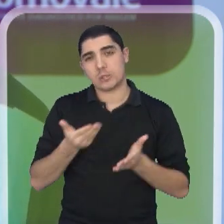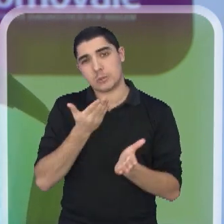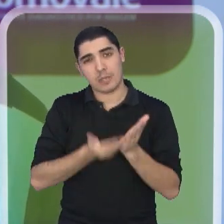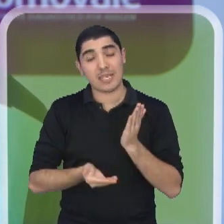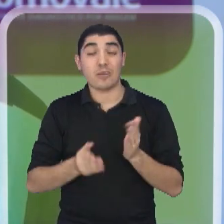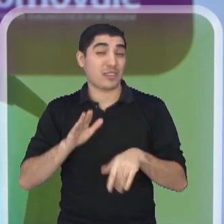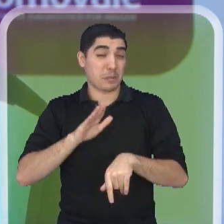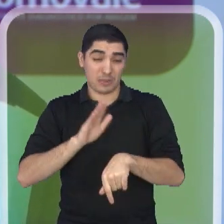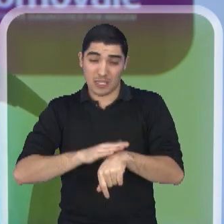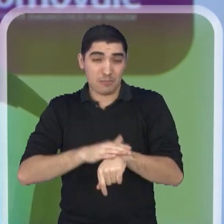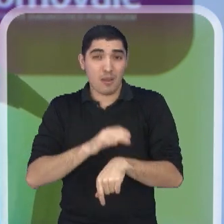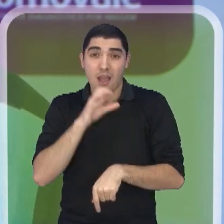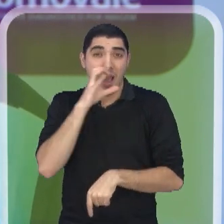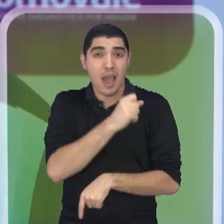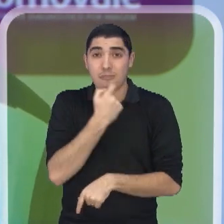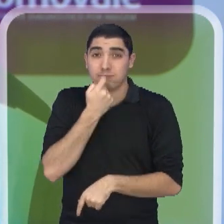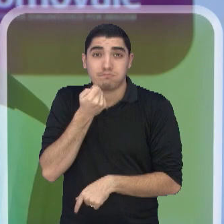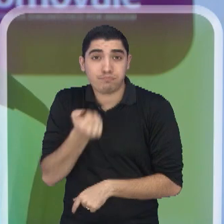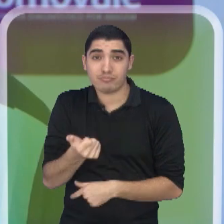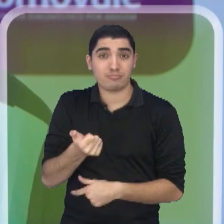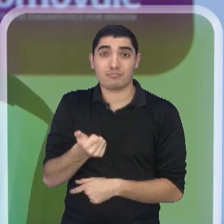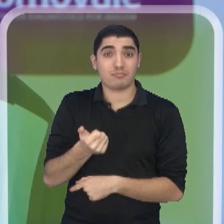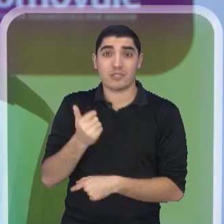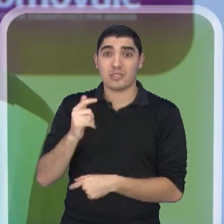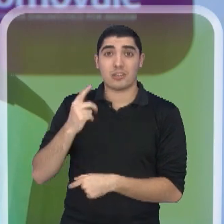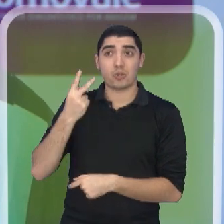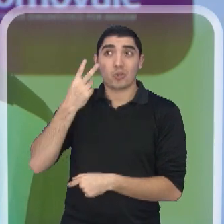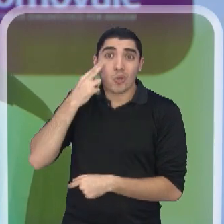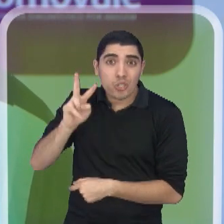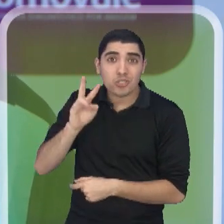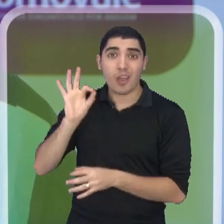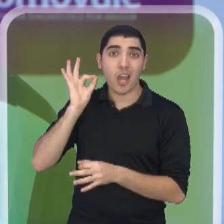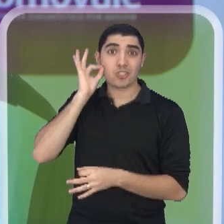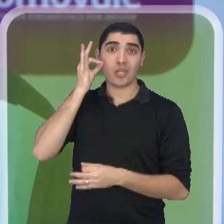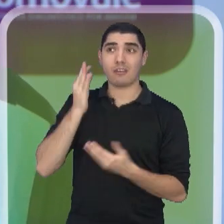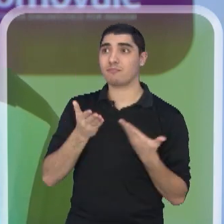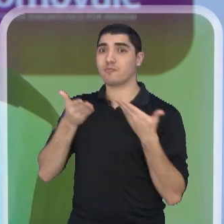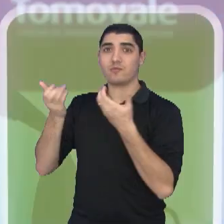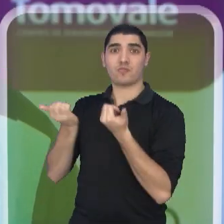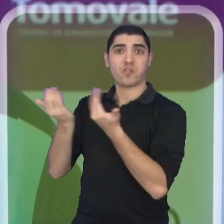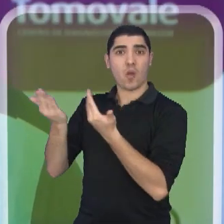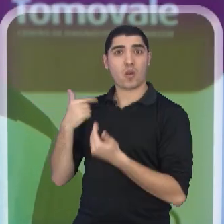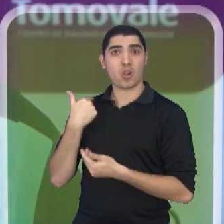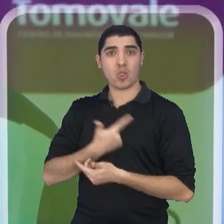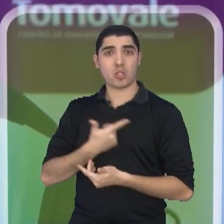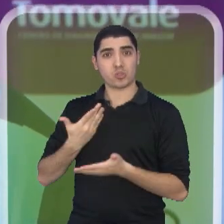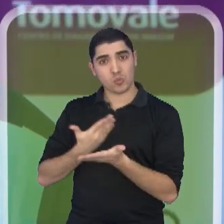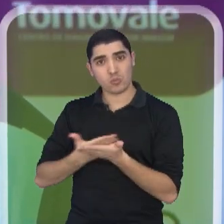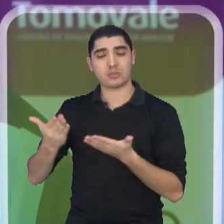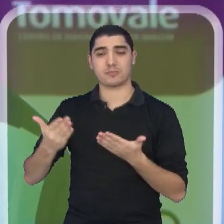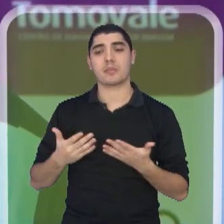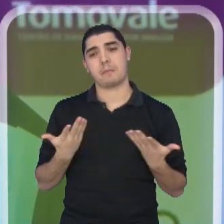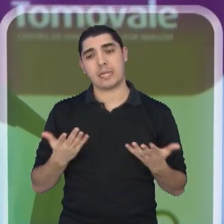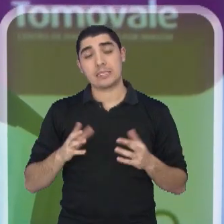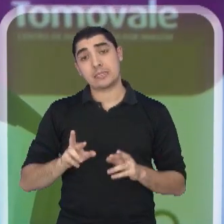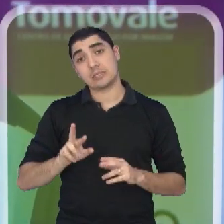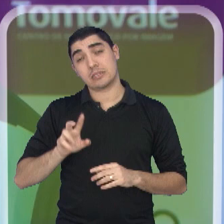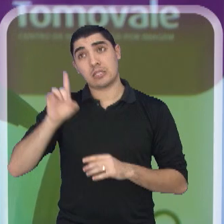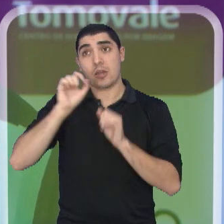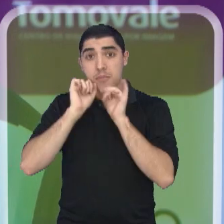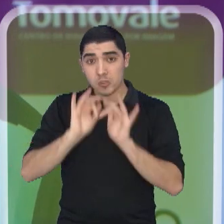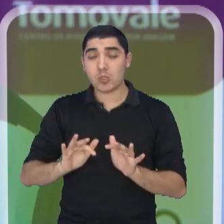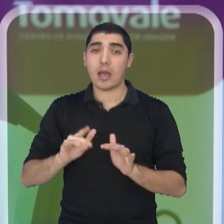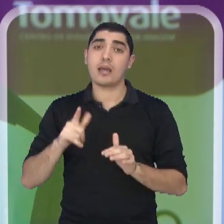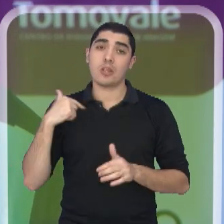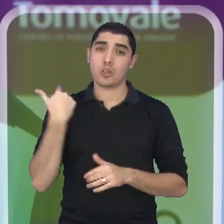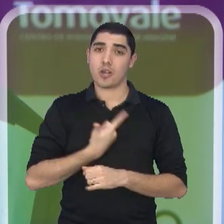muito curto, né? Menos de 72 horas para uma decisão que nós vamos disputar. Se Deus quiser, com todo respeito ao adversário, que